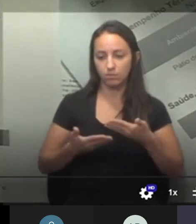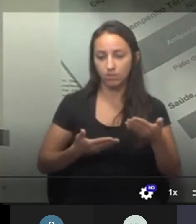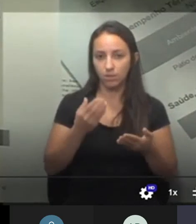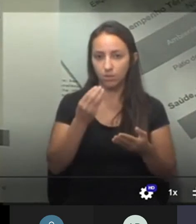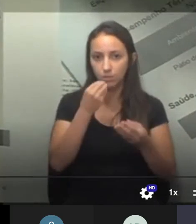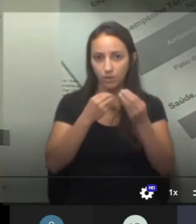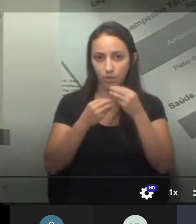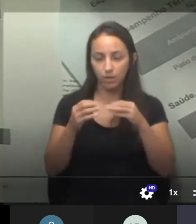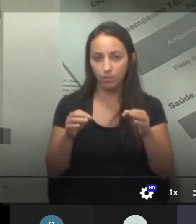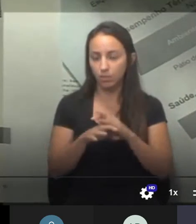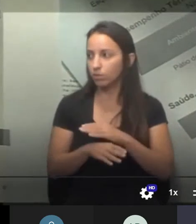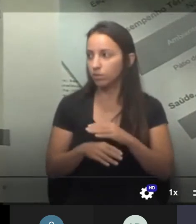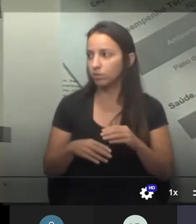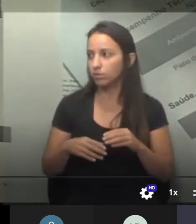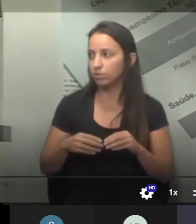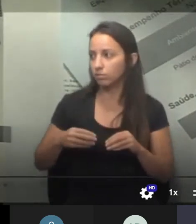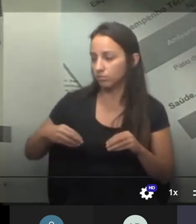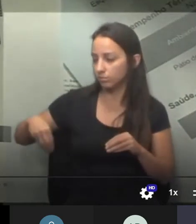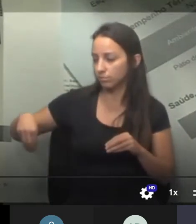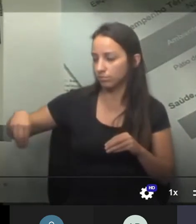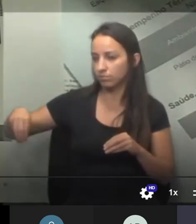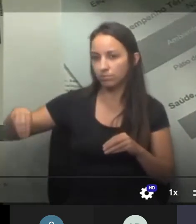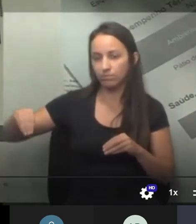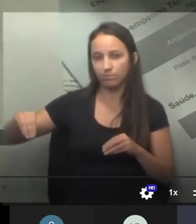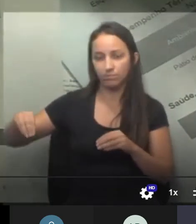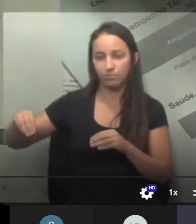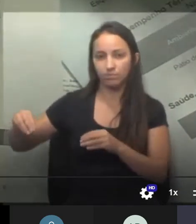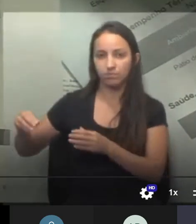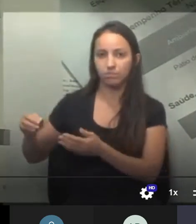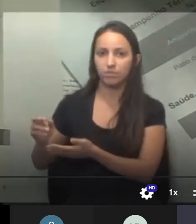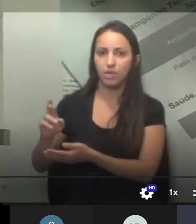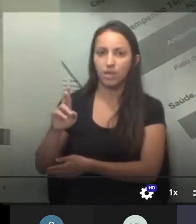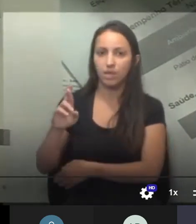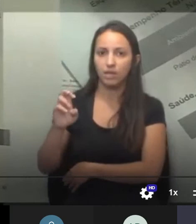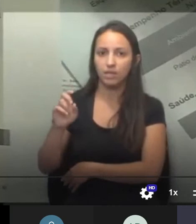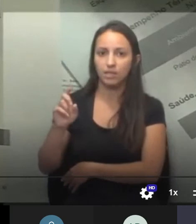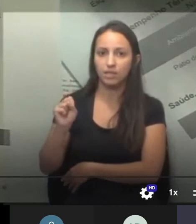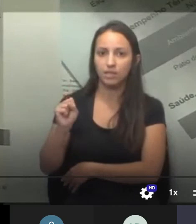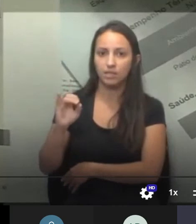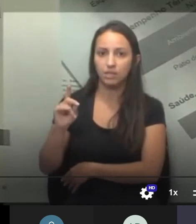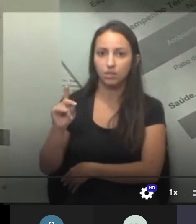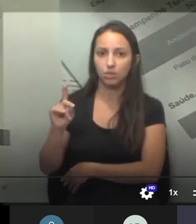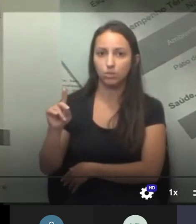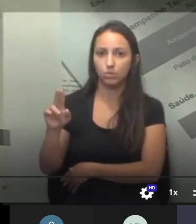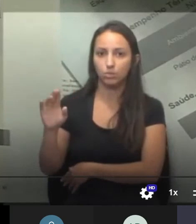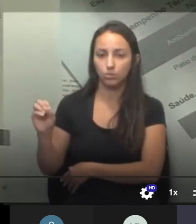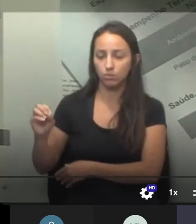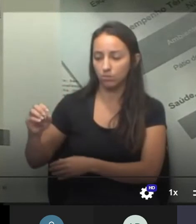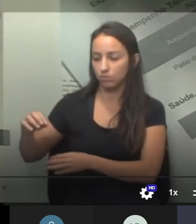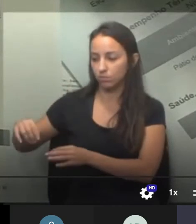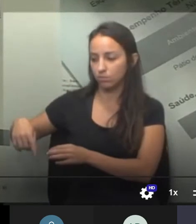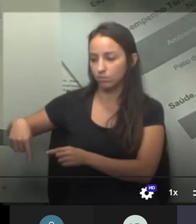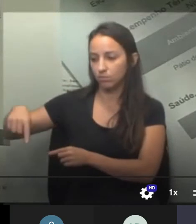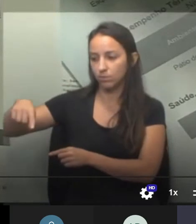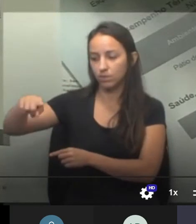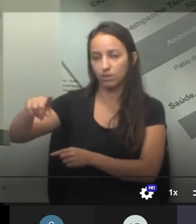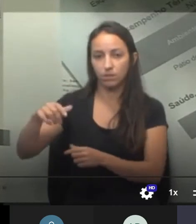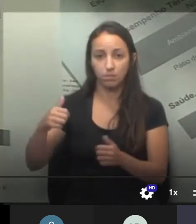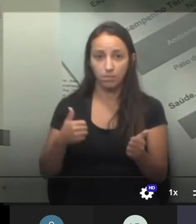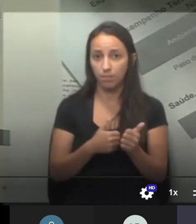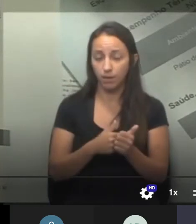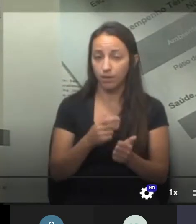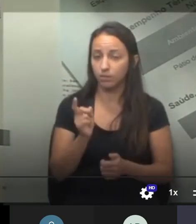alimento pronto, chega o resíduo pelo outro lado. Um não conversa com o outro, não se cruza, que é